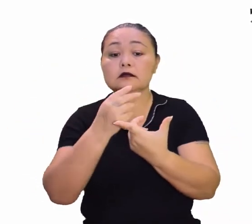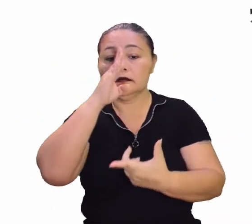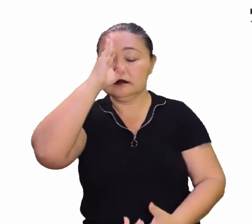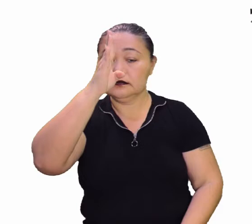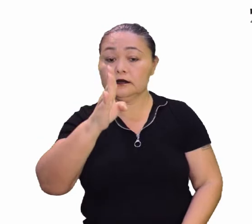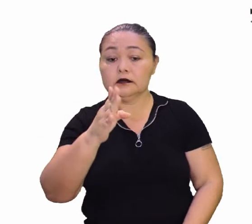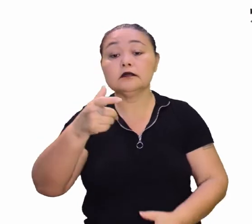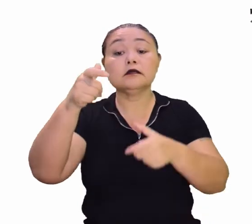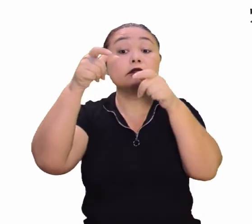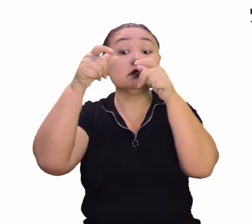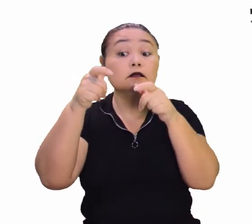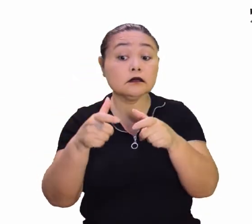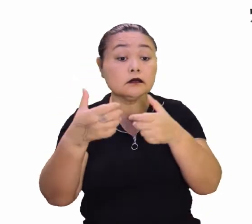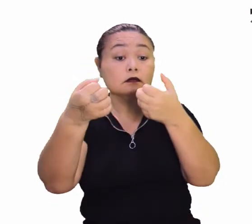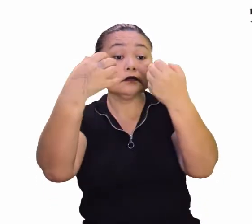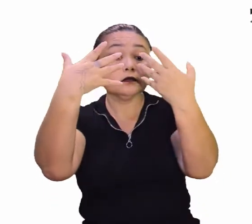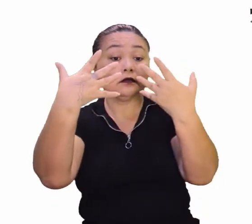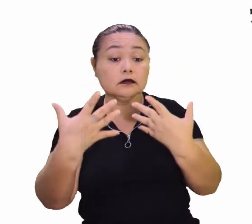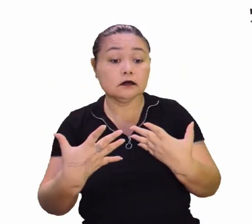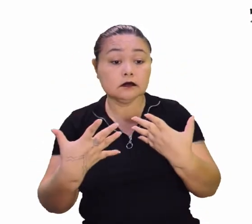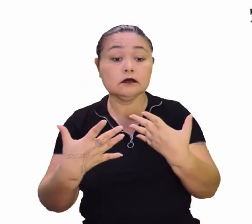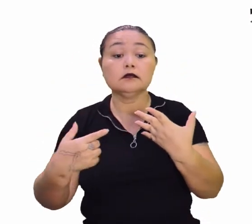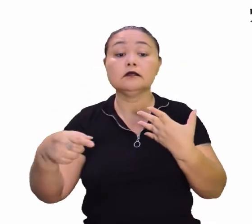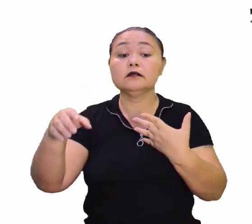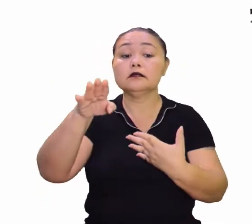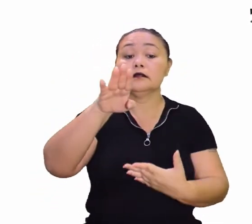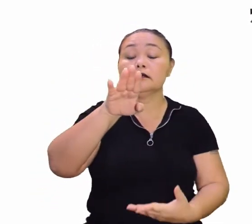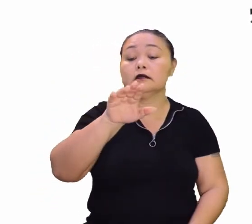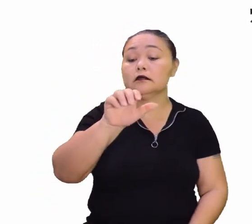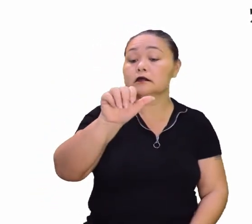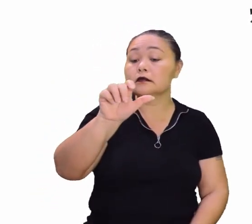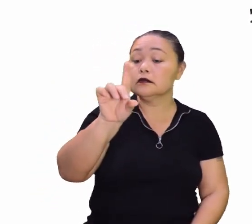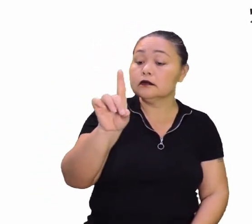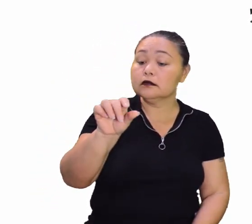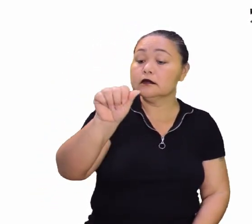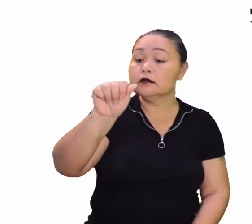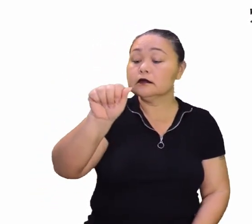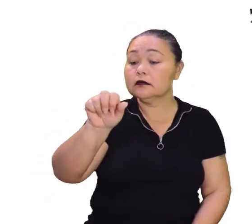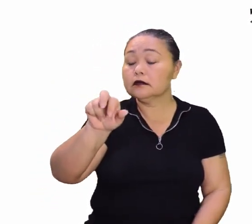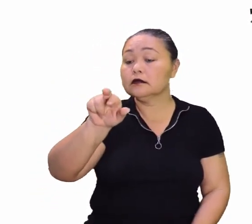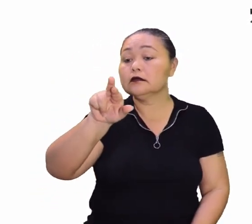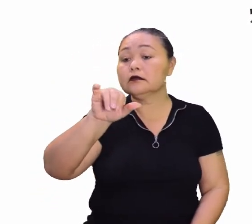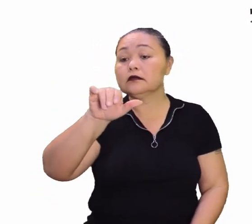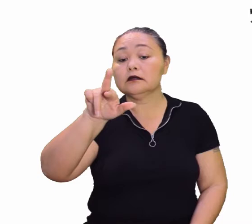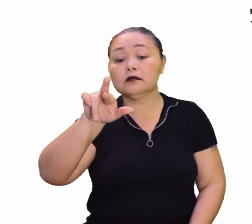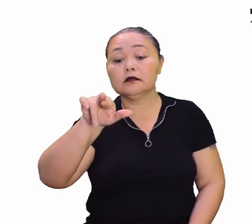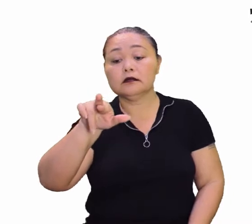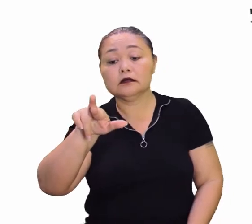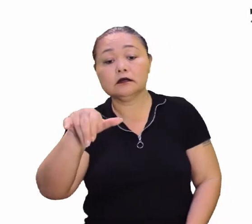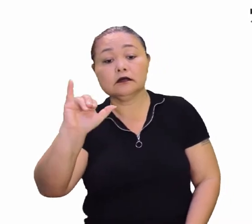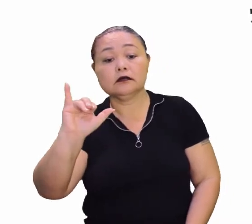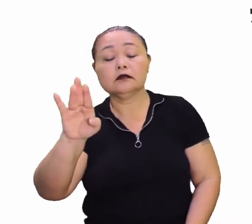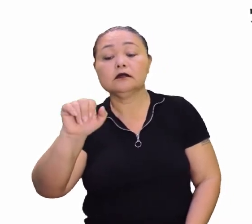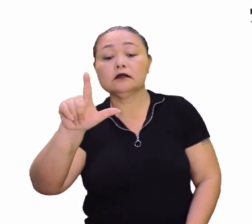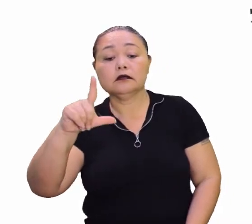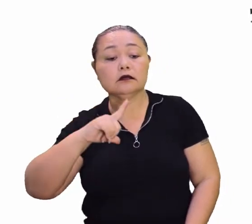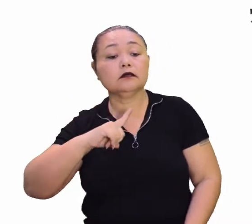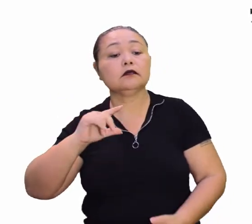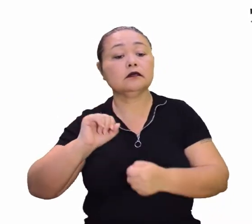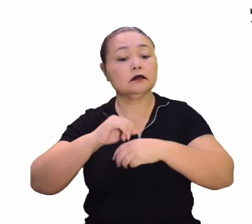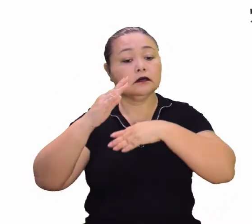principal fator locacional que explica a posição do Dairy Belt é a presença de... A. Sistema